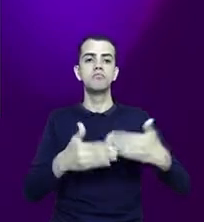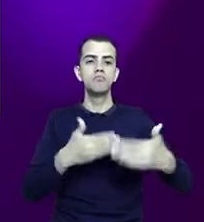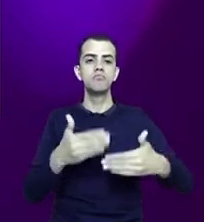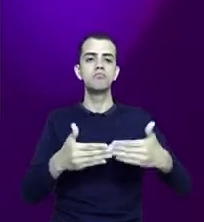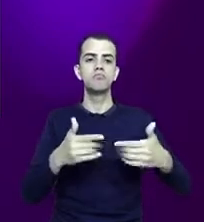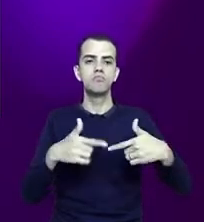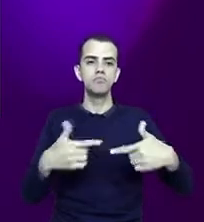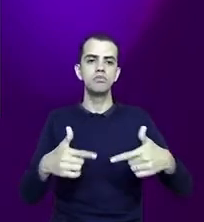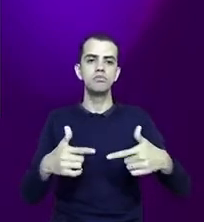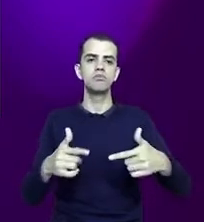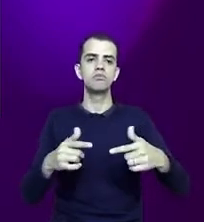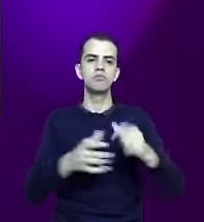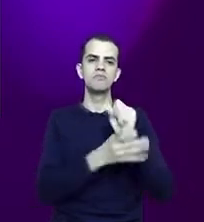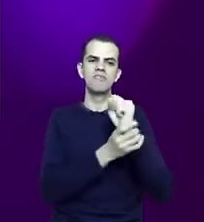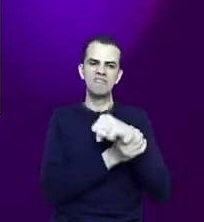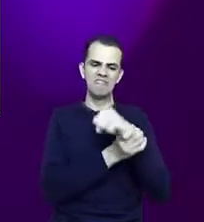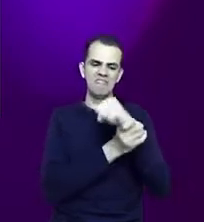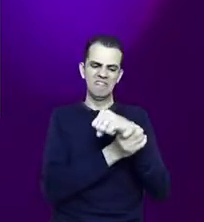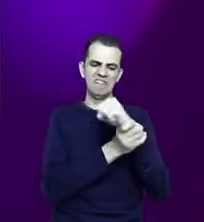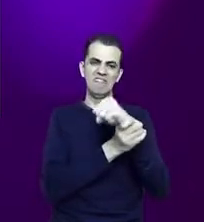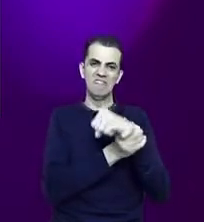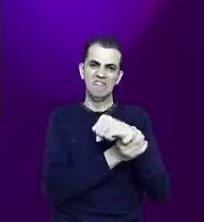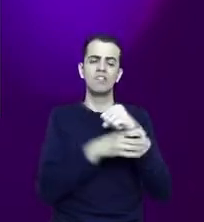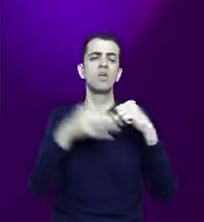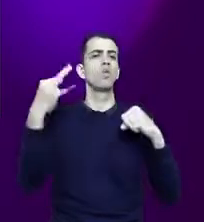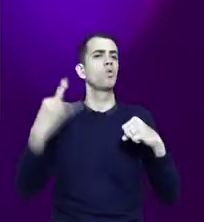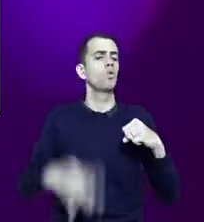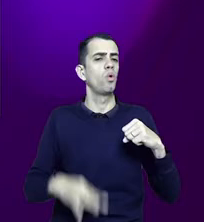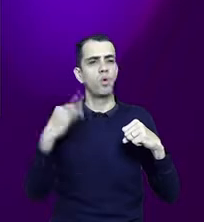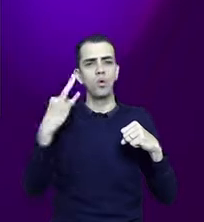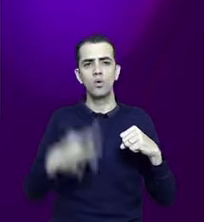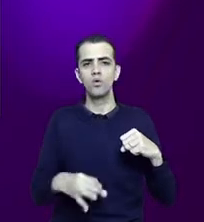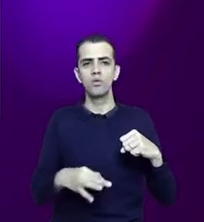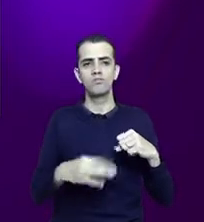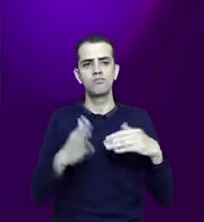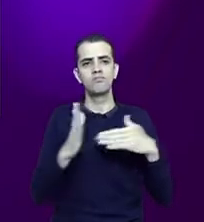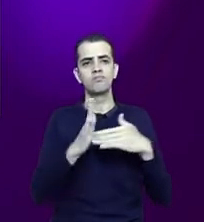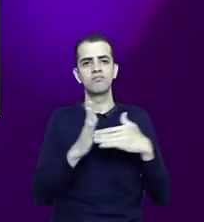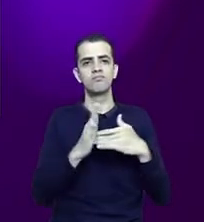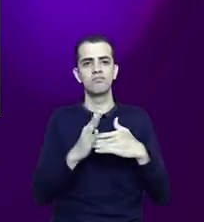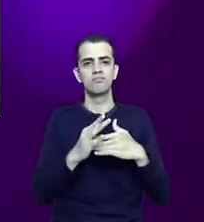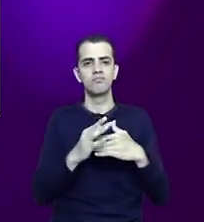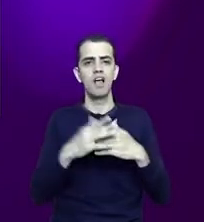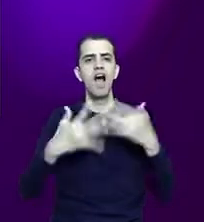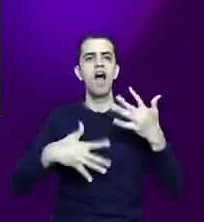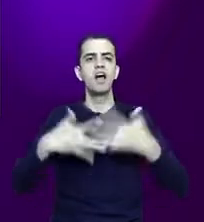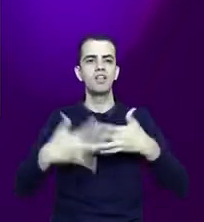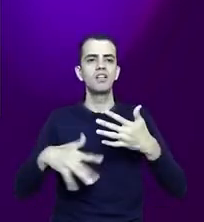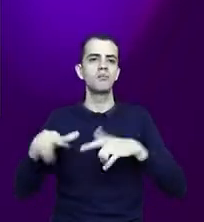necessidade de flexão do punho. E tinha uma restrição funcional, tanto do DASH pelo